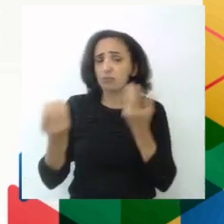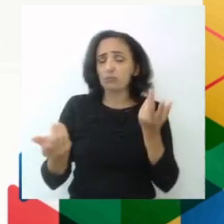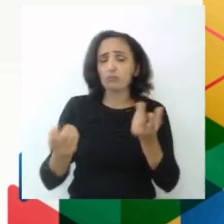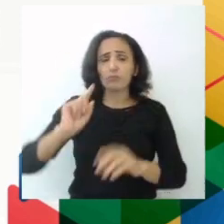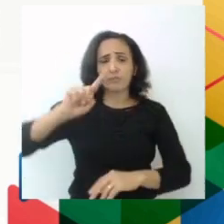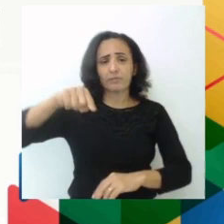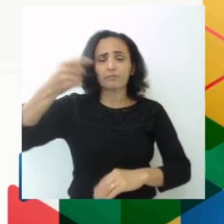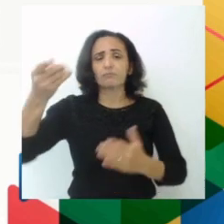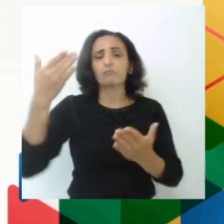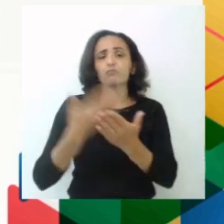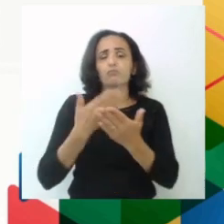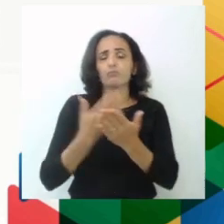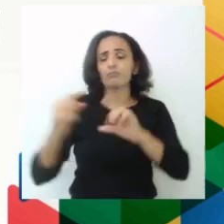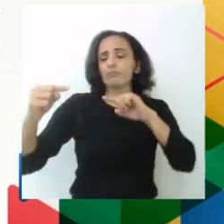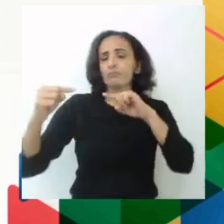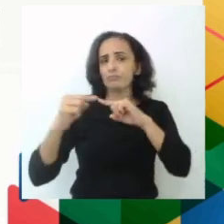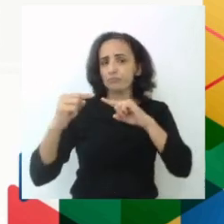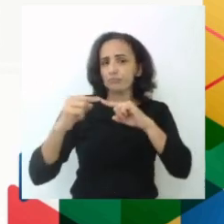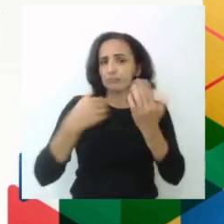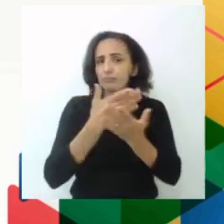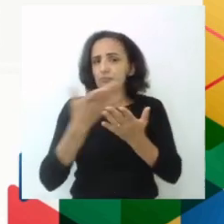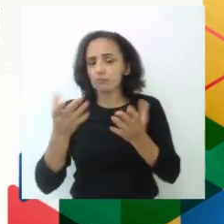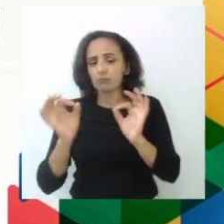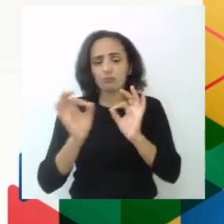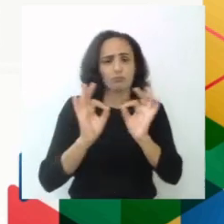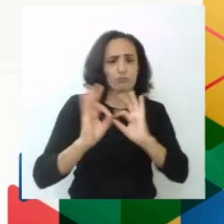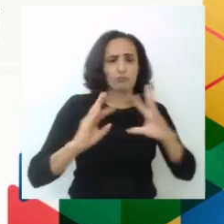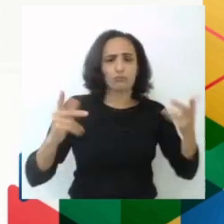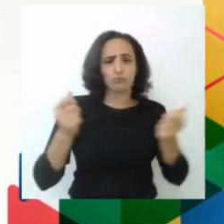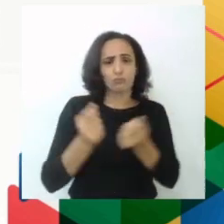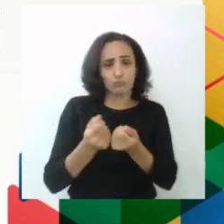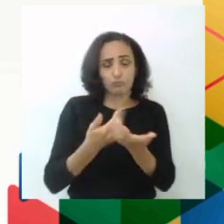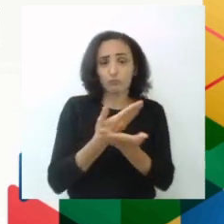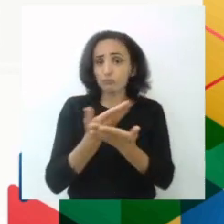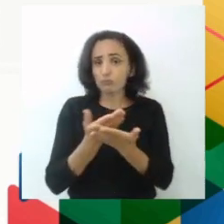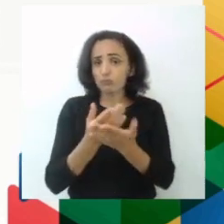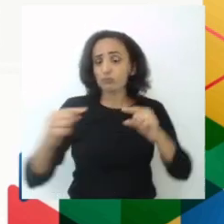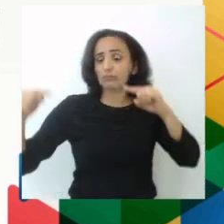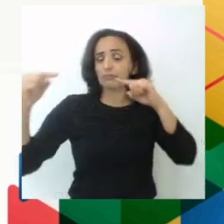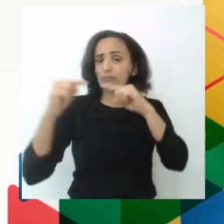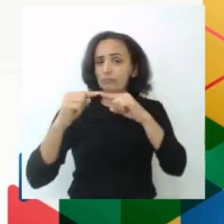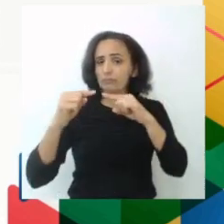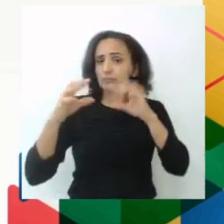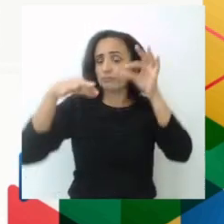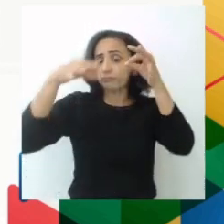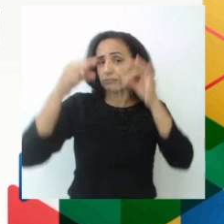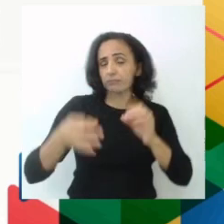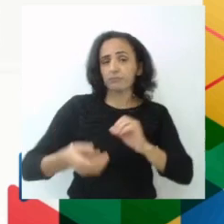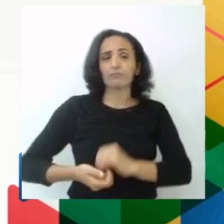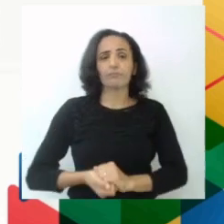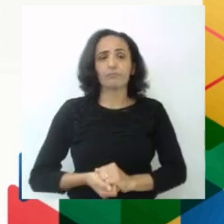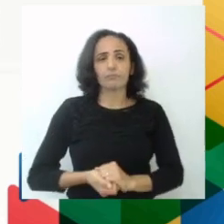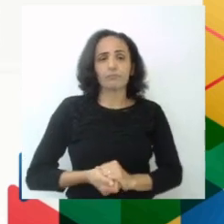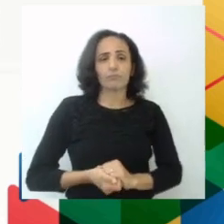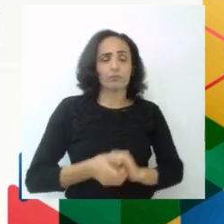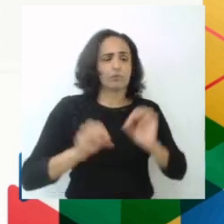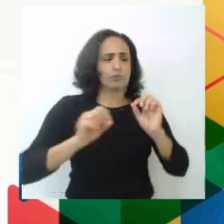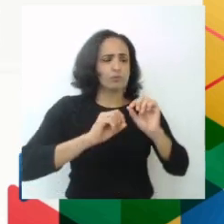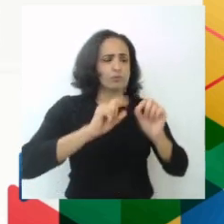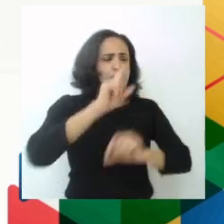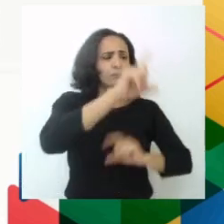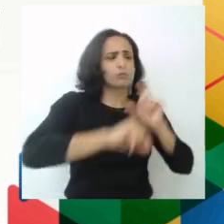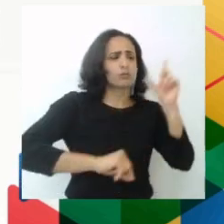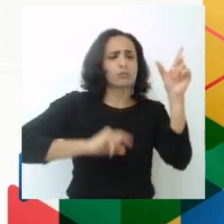mais à frente, é a combinação. Quando a ordem não interfere no resultado final, é uma combinação. Quando a ordem é levada em